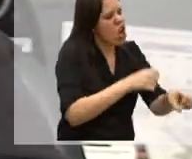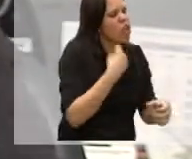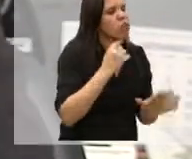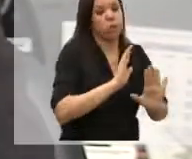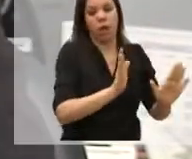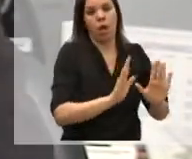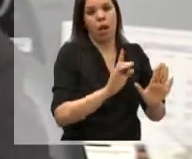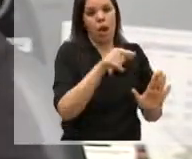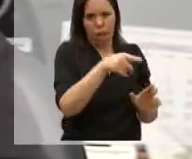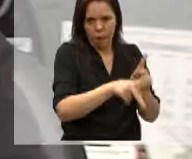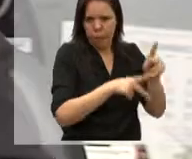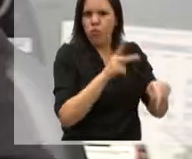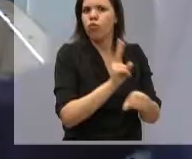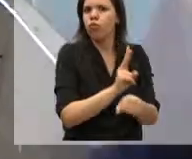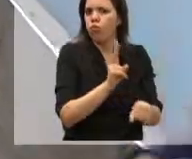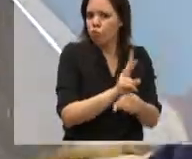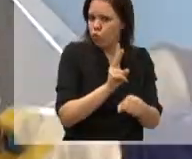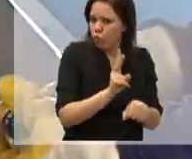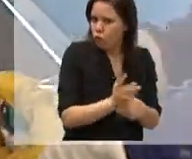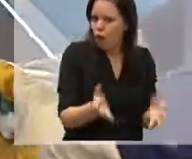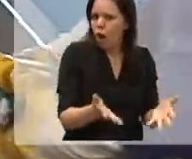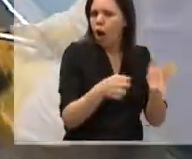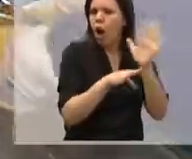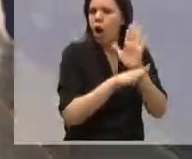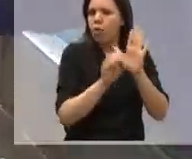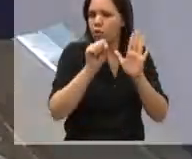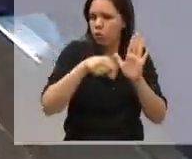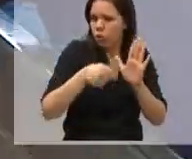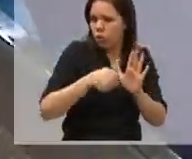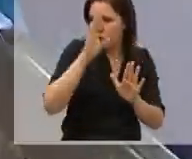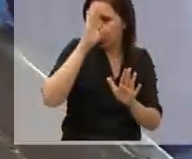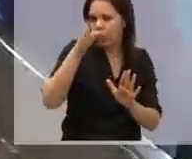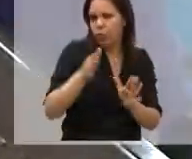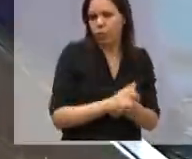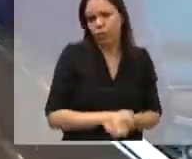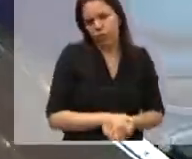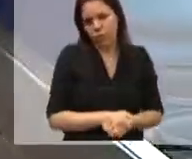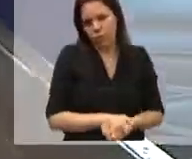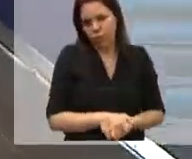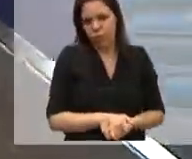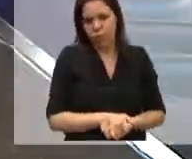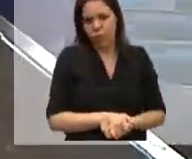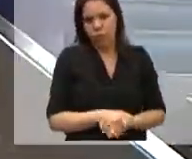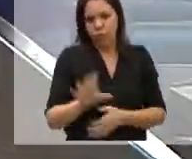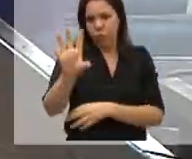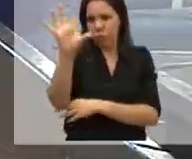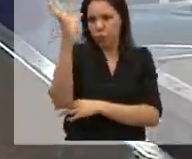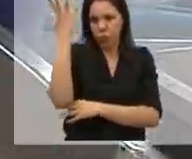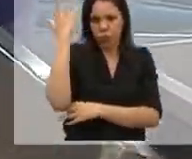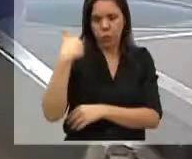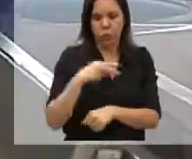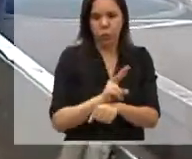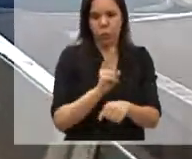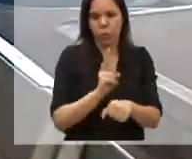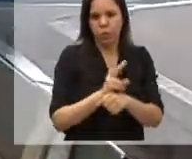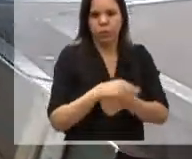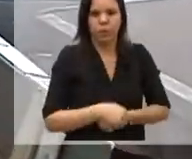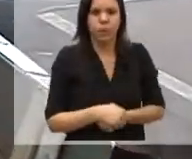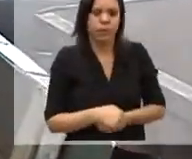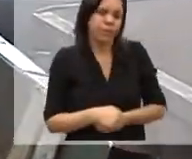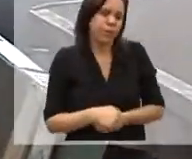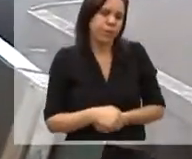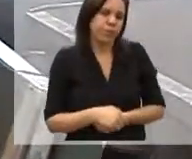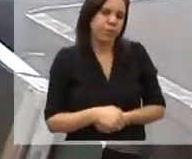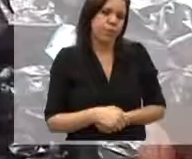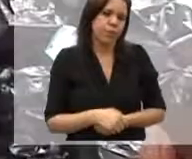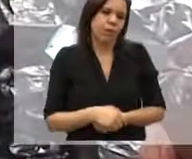Não, são pessoas que têm uma contribuição fundamental para o meio ambiente, para a preservação do meio ambiente. Você vê